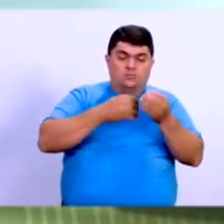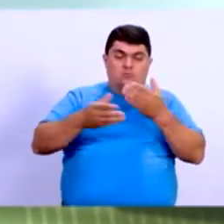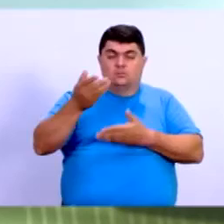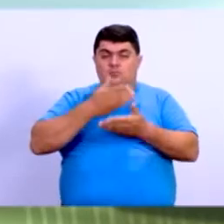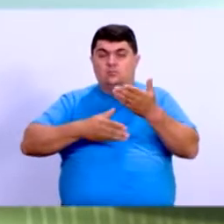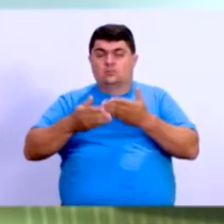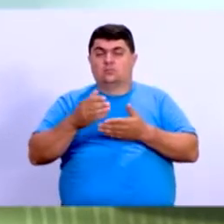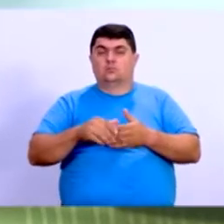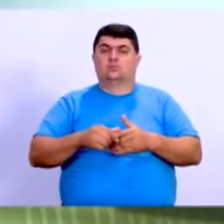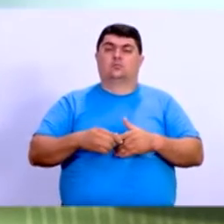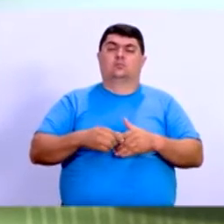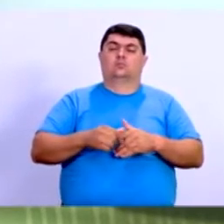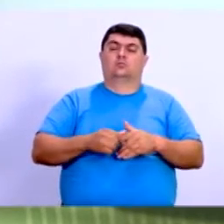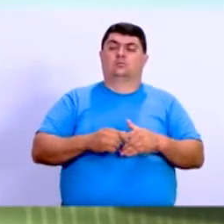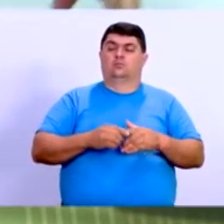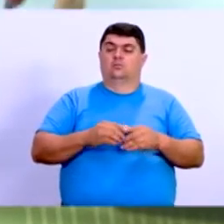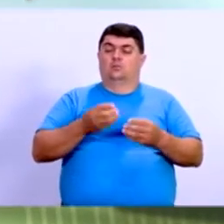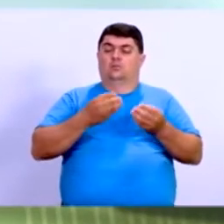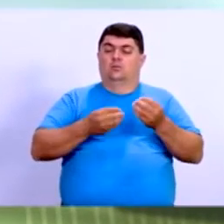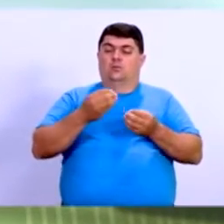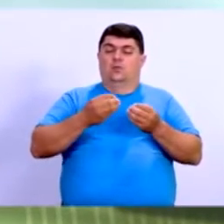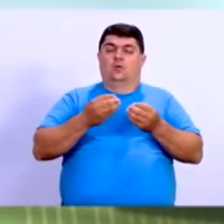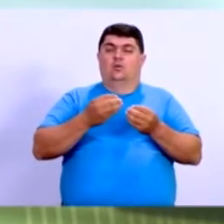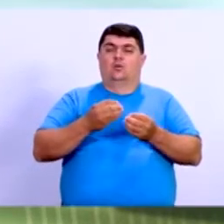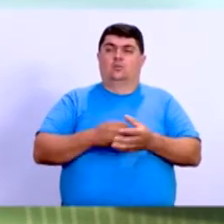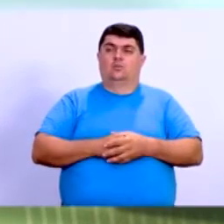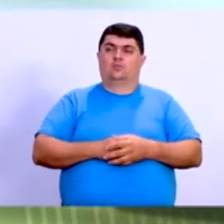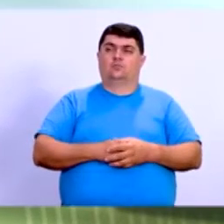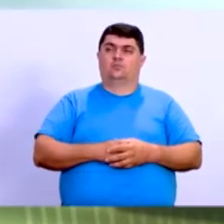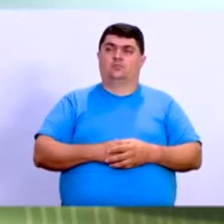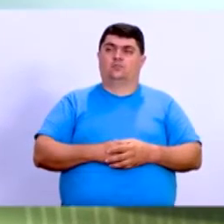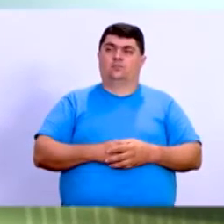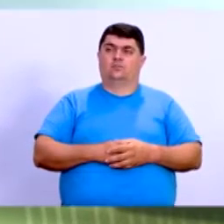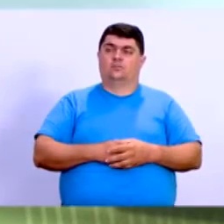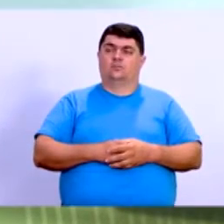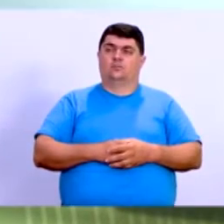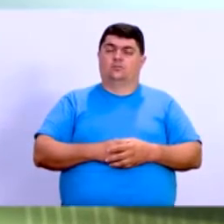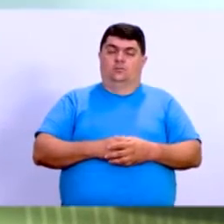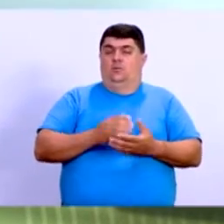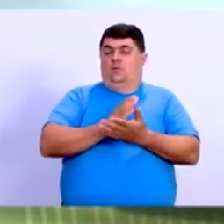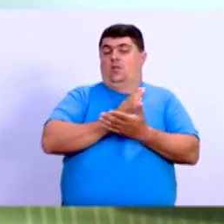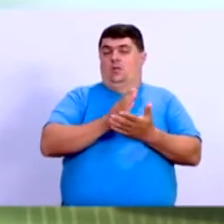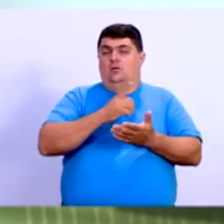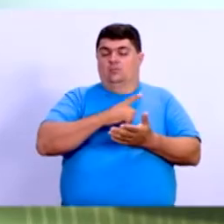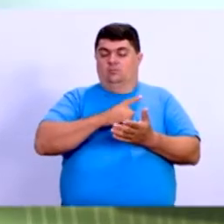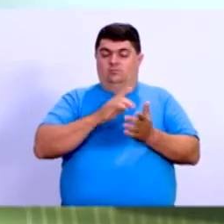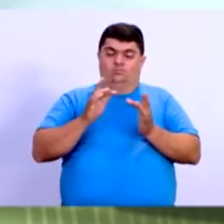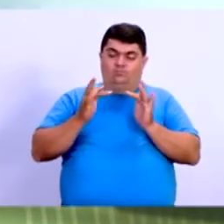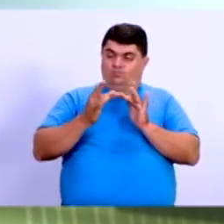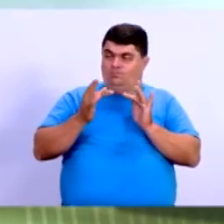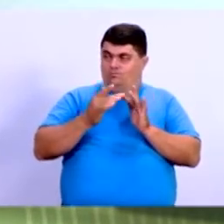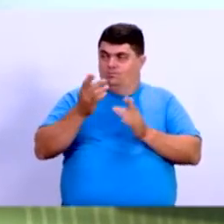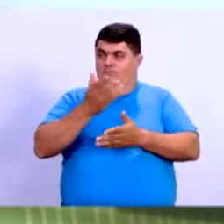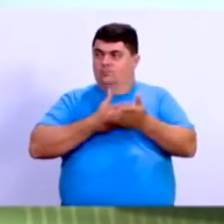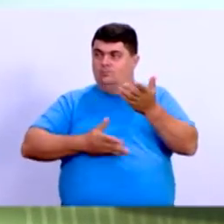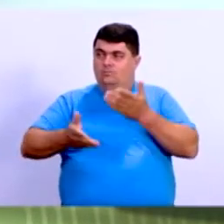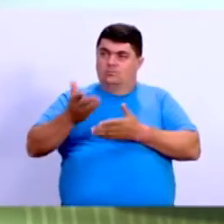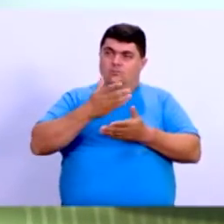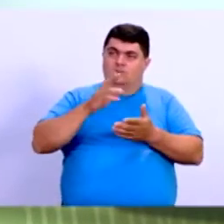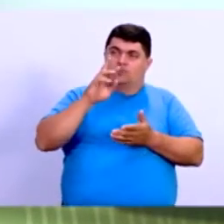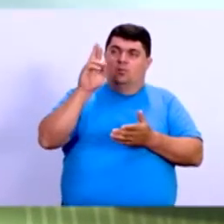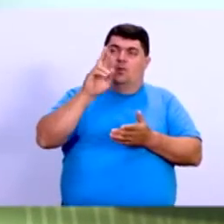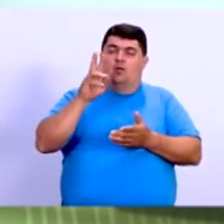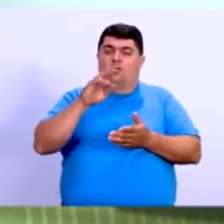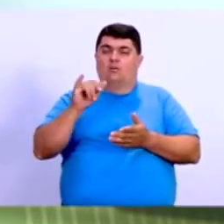a interface e o sistema com o banco de dados? Tá? Dependendo da relação que vai existir, é que você vai falar, quem vai